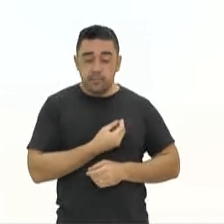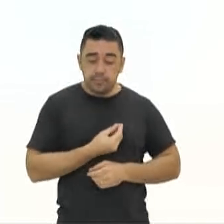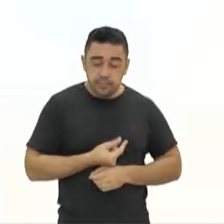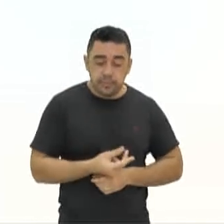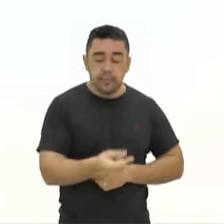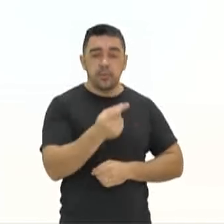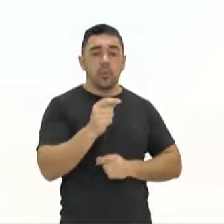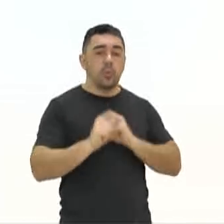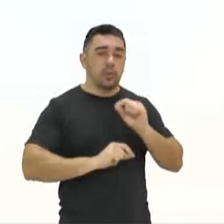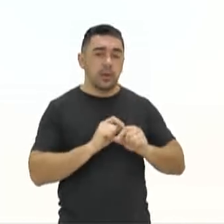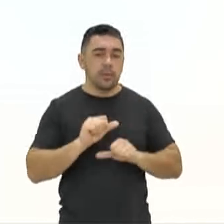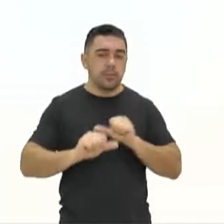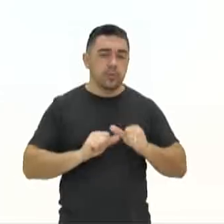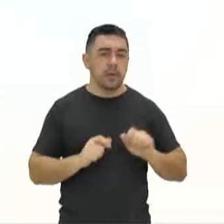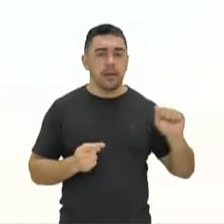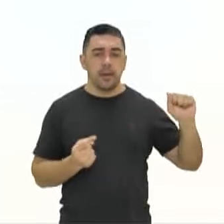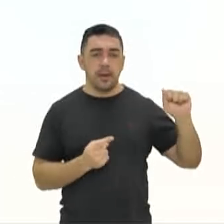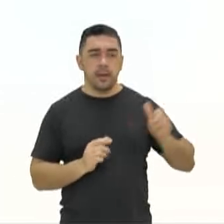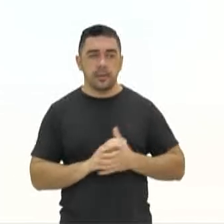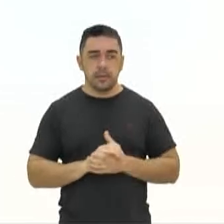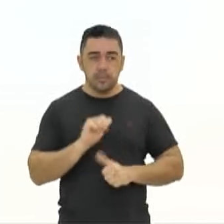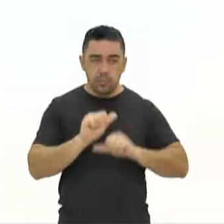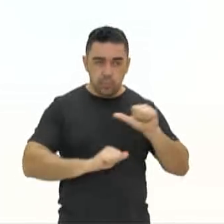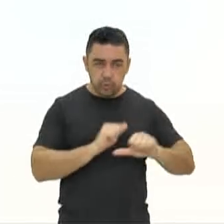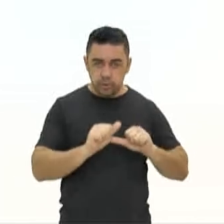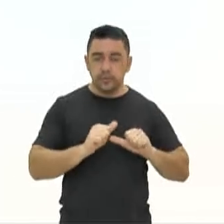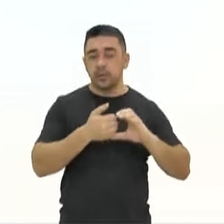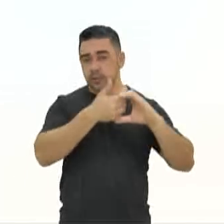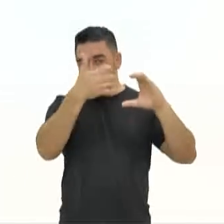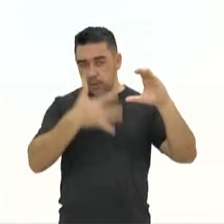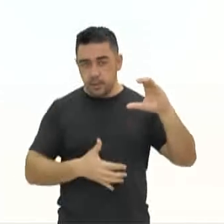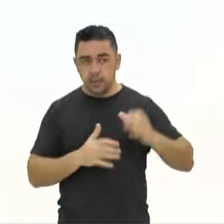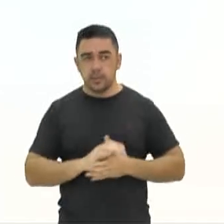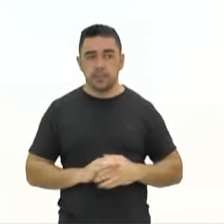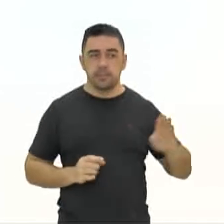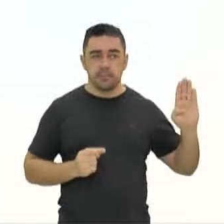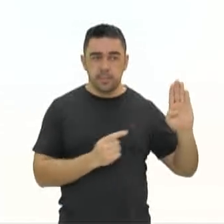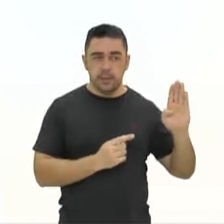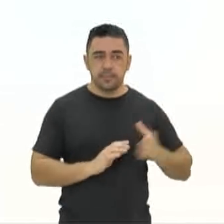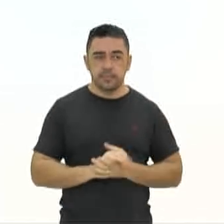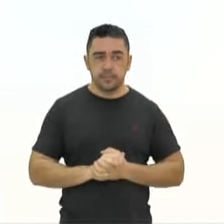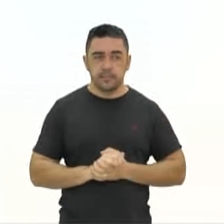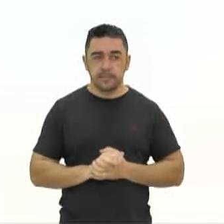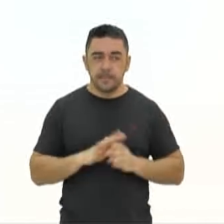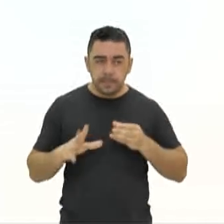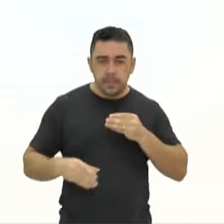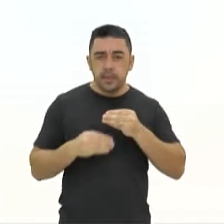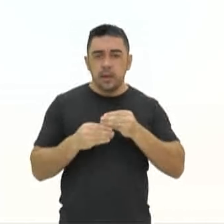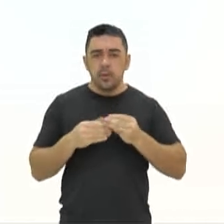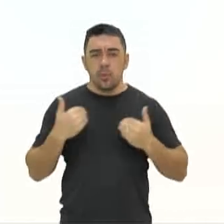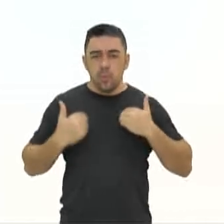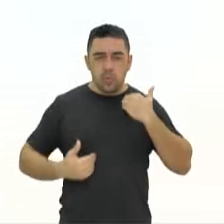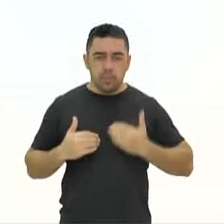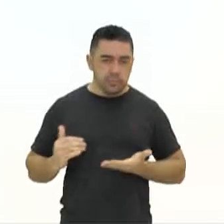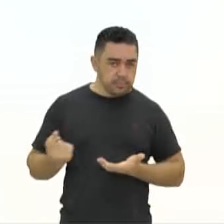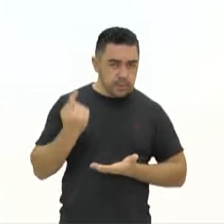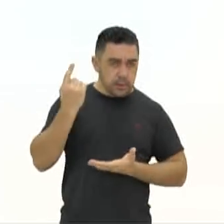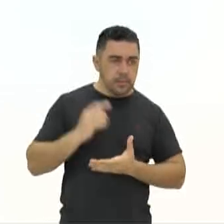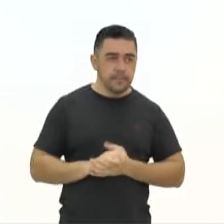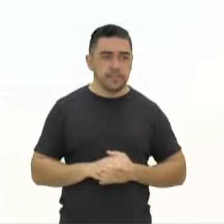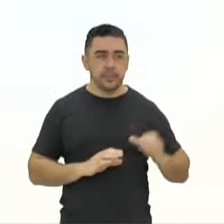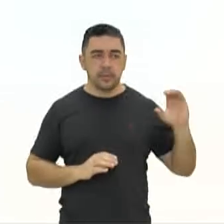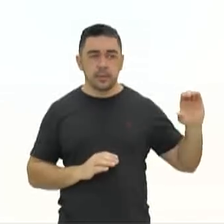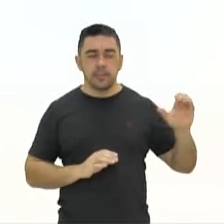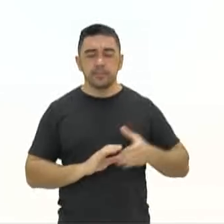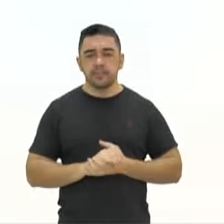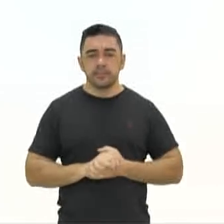tempo, passam por, letra A, modificações de características, letra B, incremento do tamanho corporal, letra